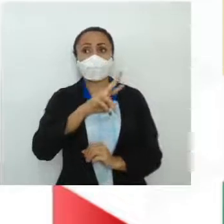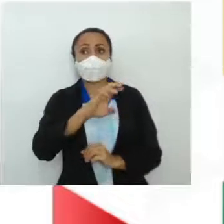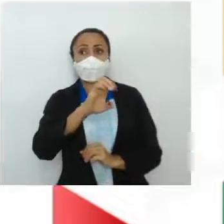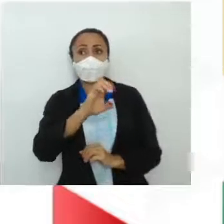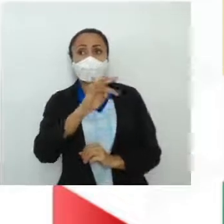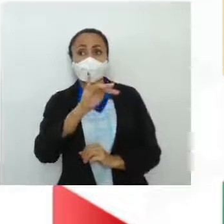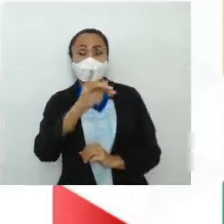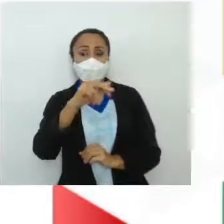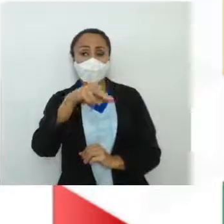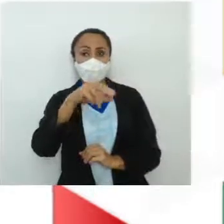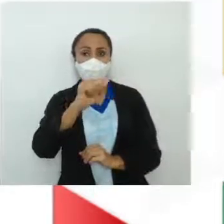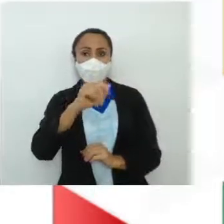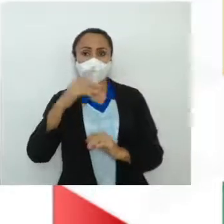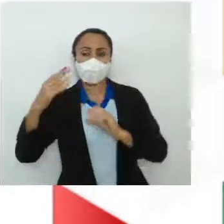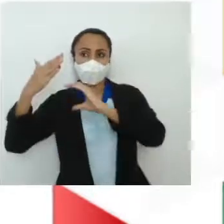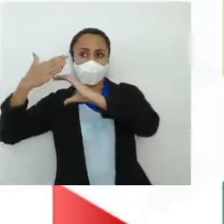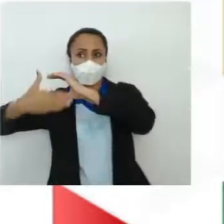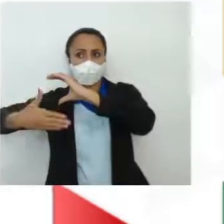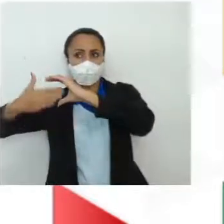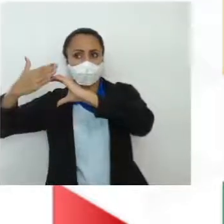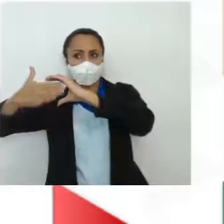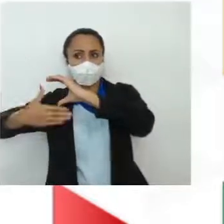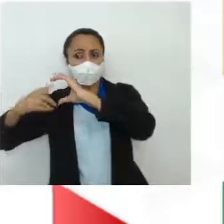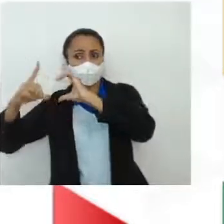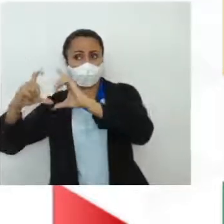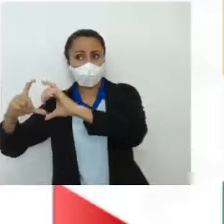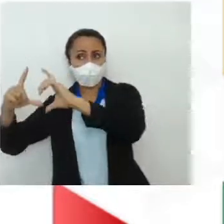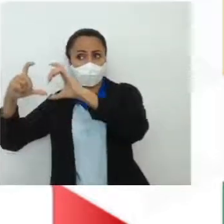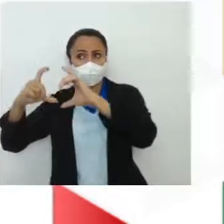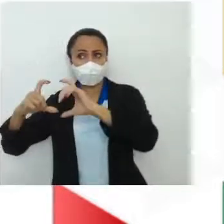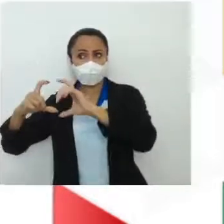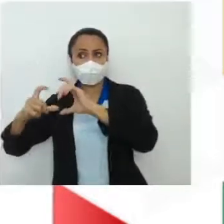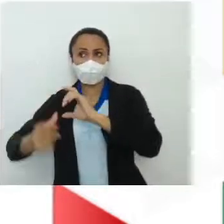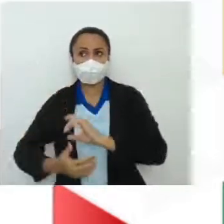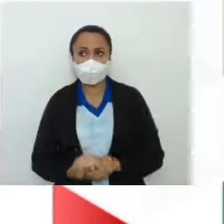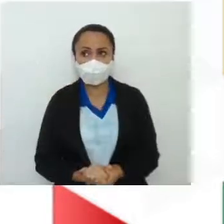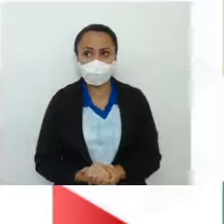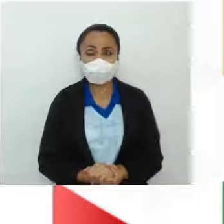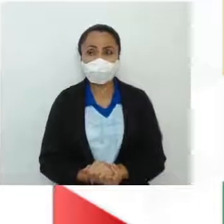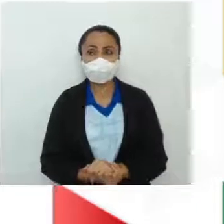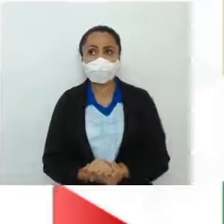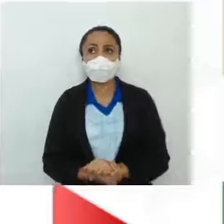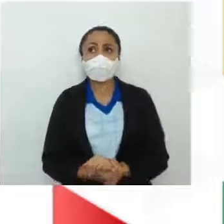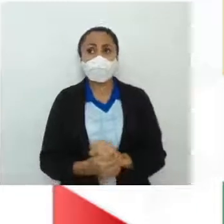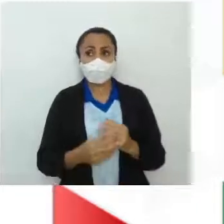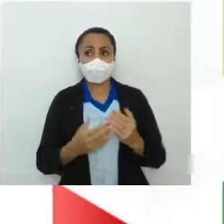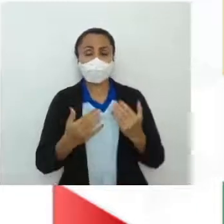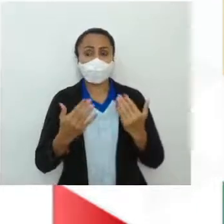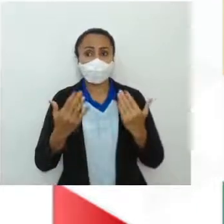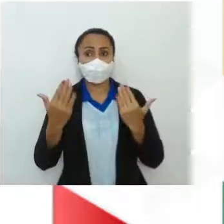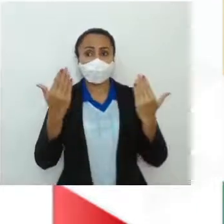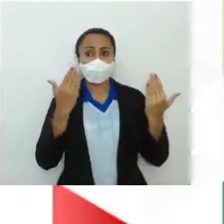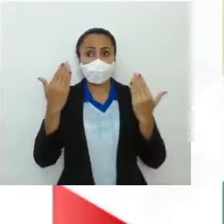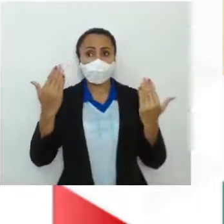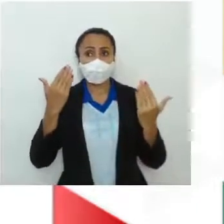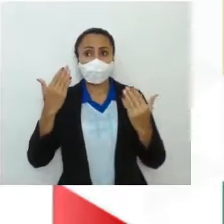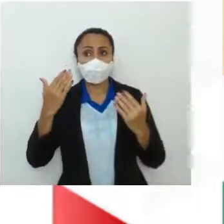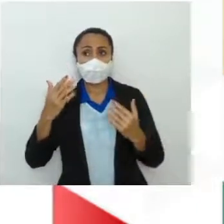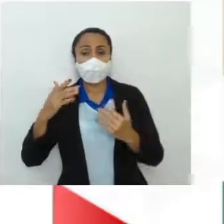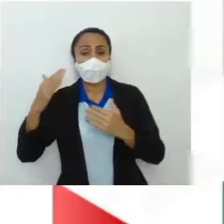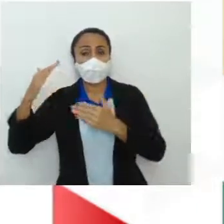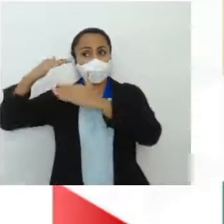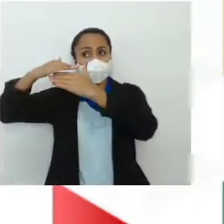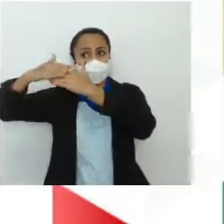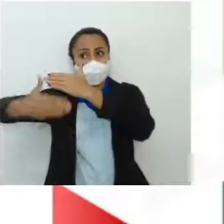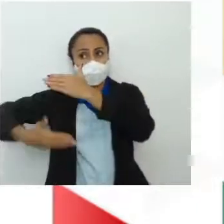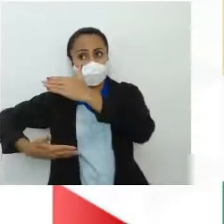a lente. Quando se fala ali do cristalino, a gente pode comparar a película. Na outra imagem